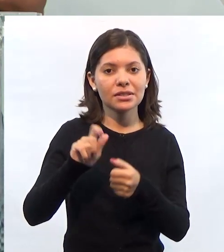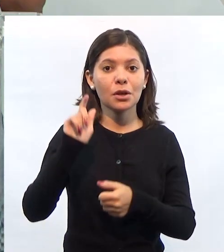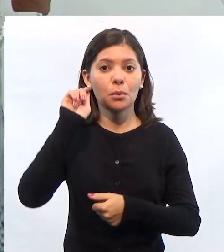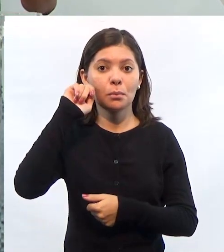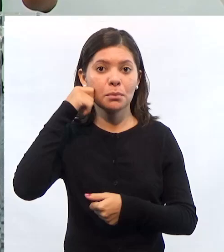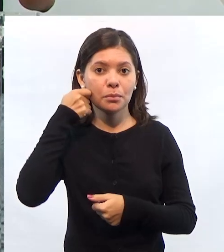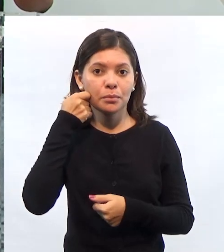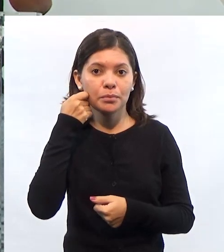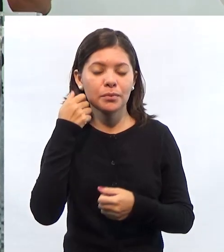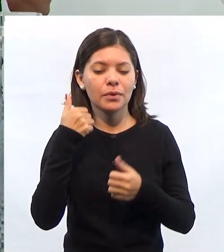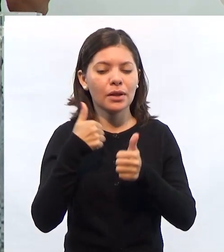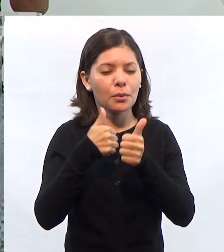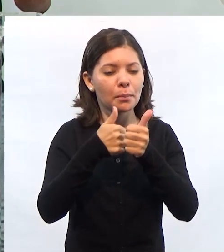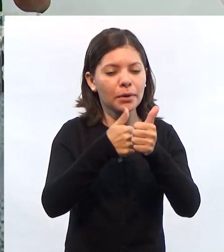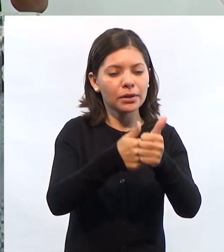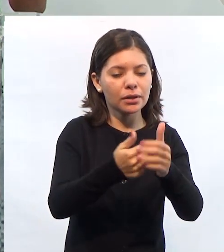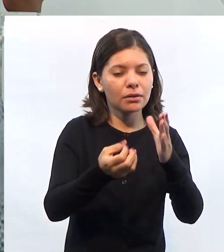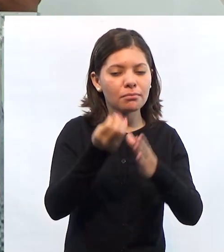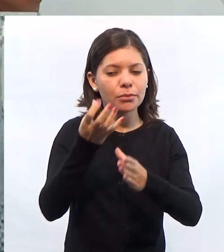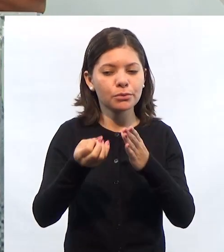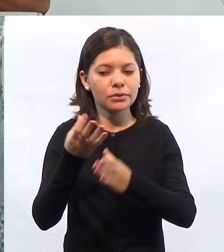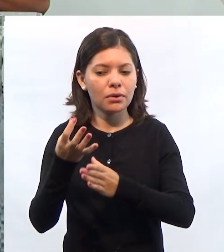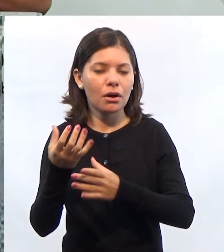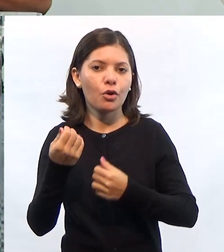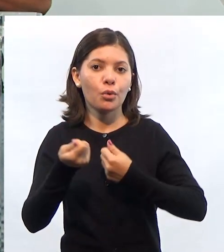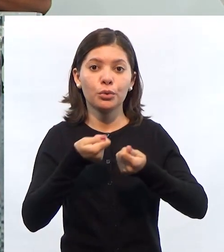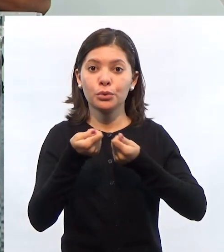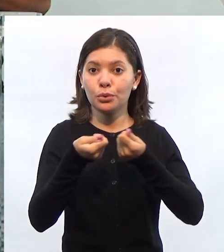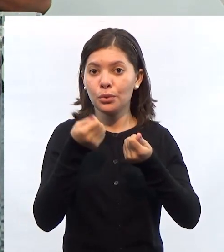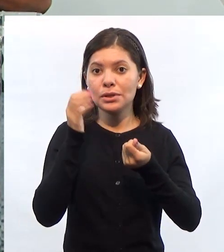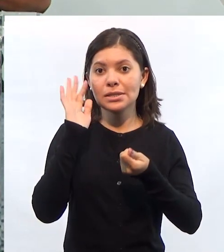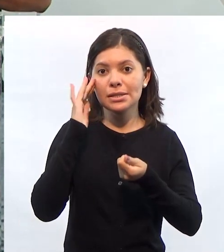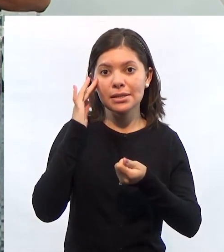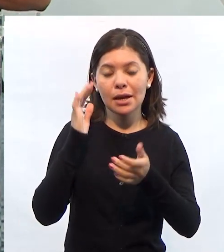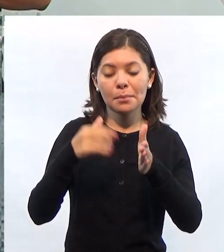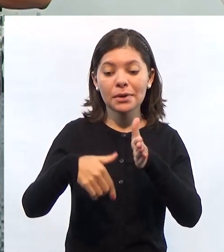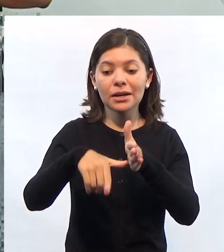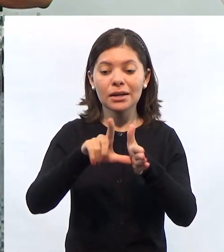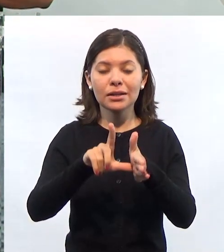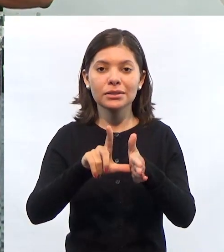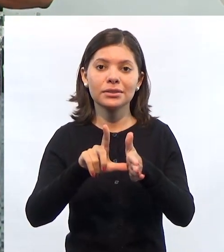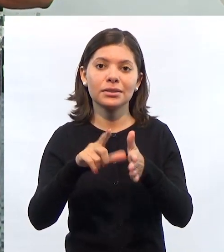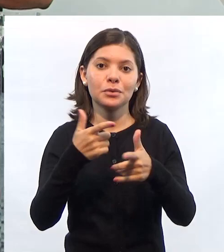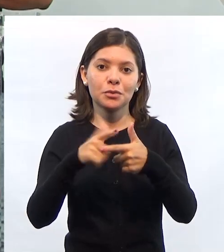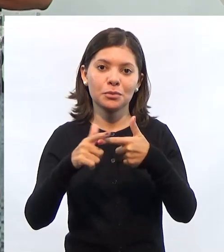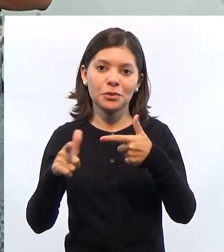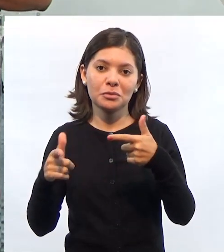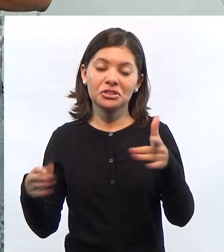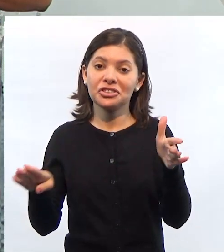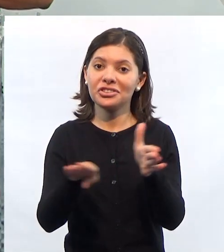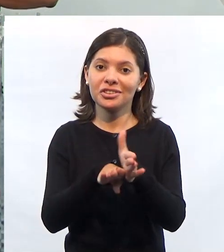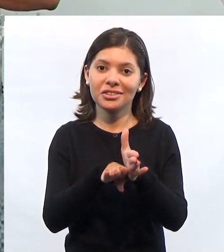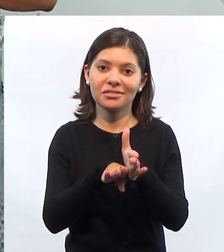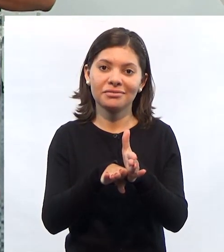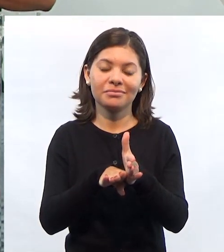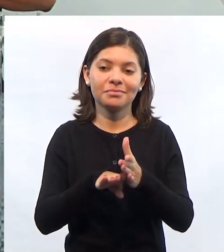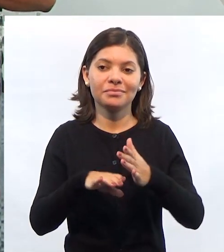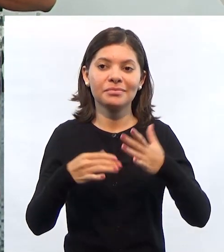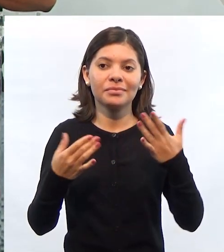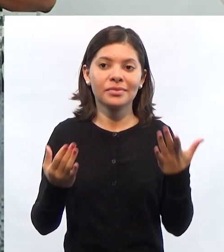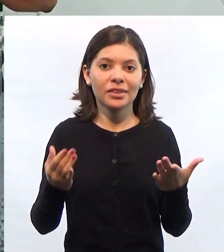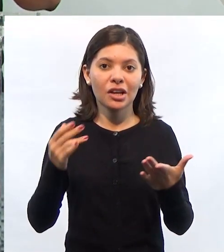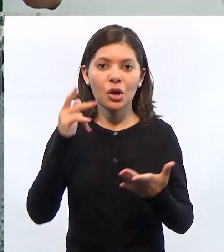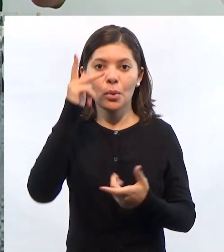padeiro está acompanhando a produção lá ele tem muito mais estudante realizar esse controle antes que o problema chega para o cliente então